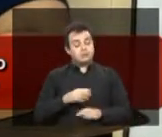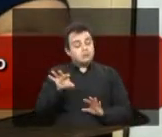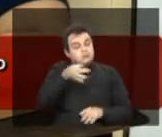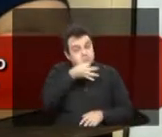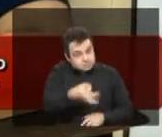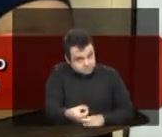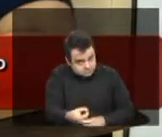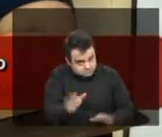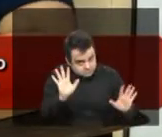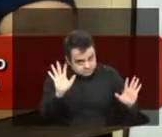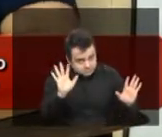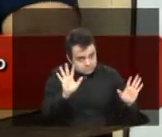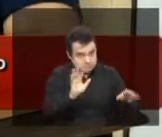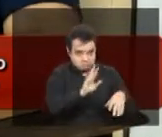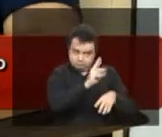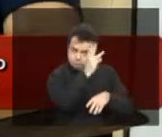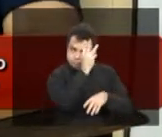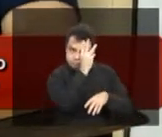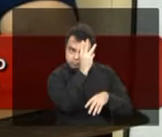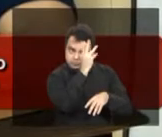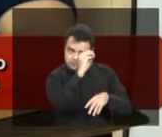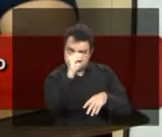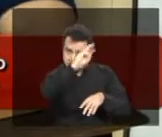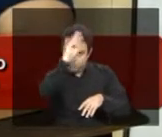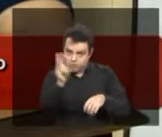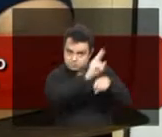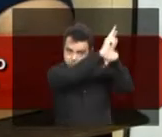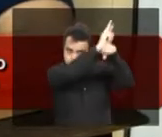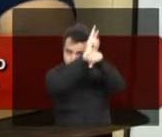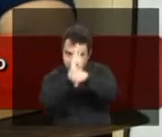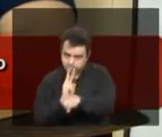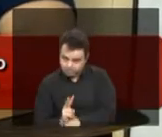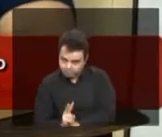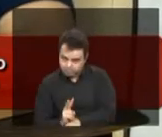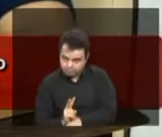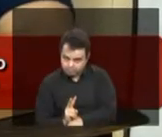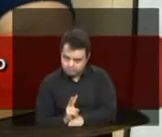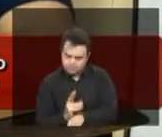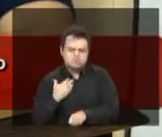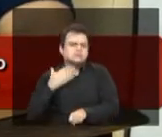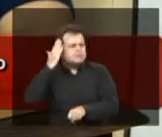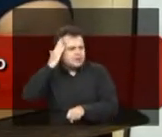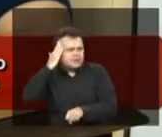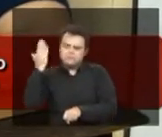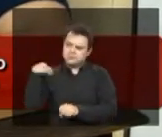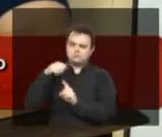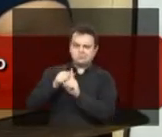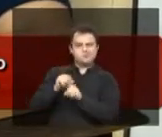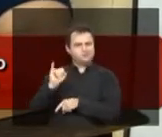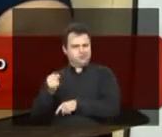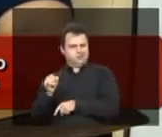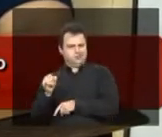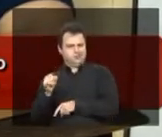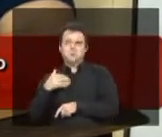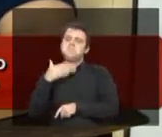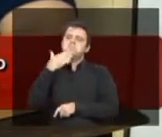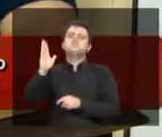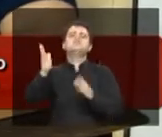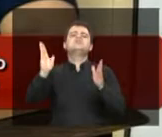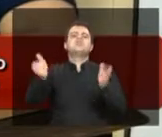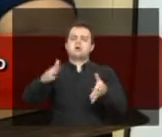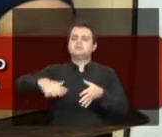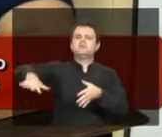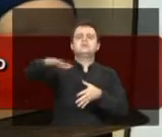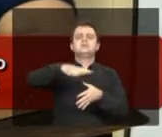que ali no meio já estava contemplando até um pedido que a gente fez desde o começo do ano, que era uma rotatória na entrada do